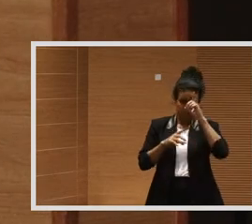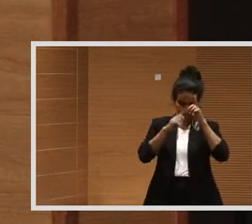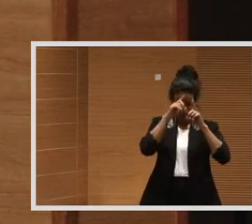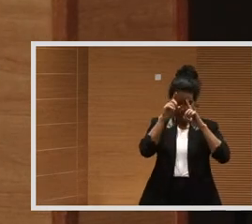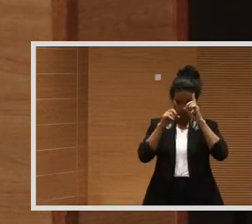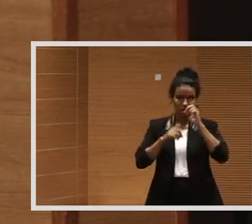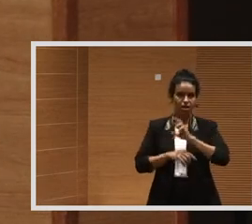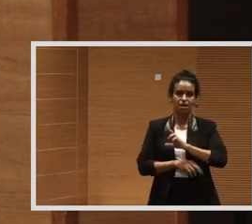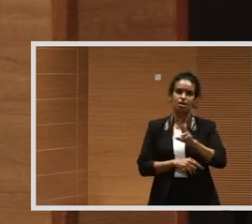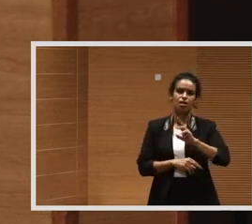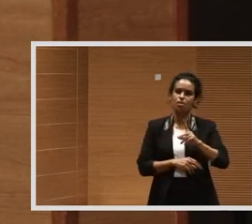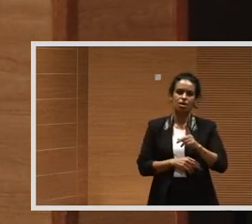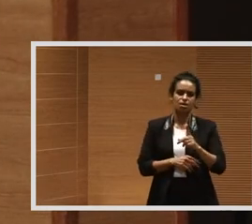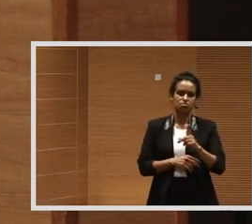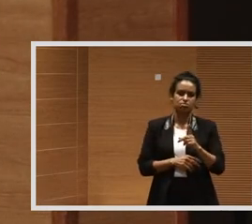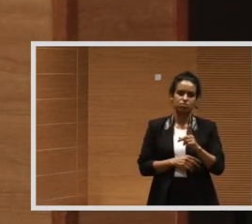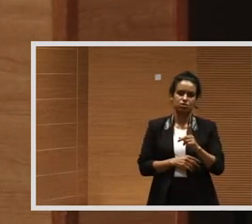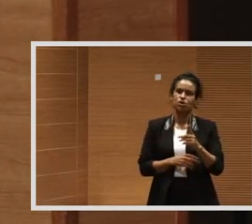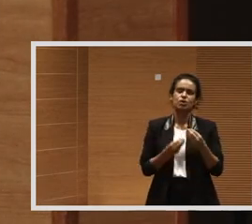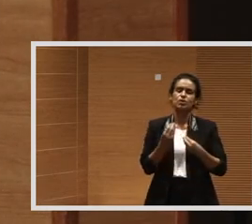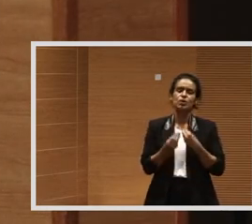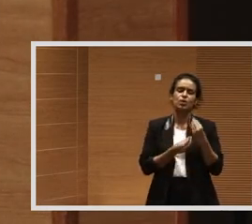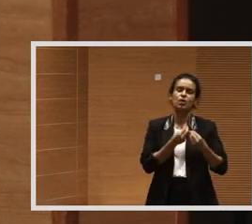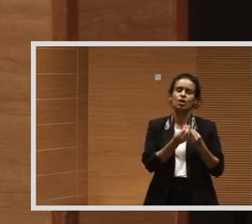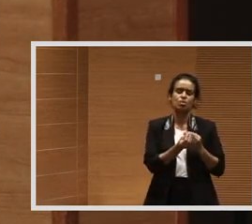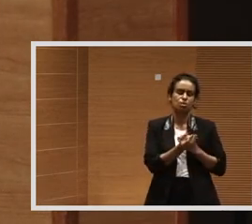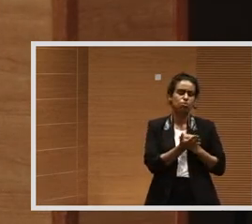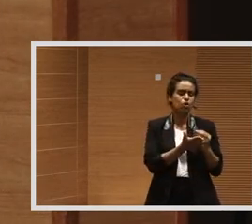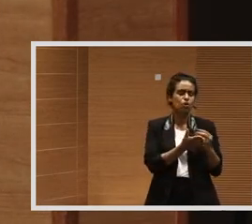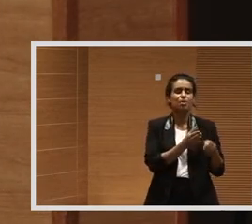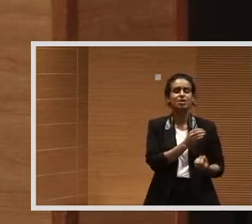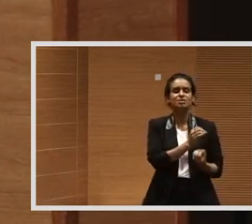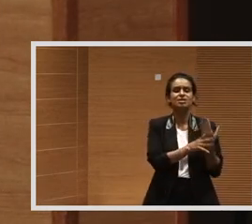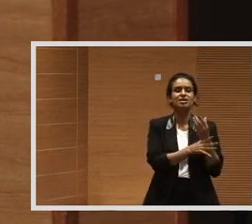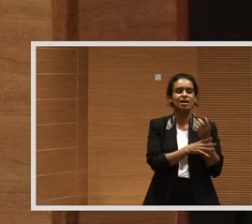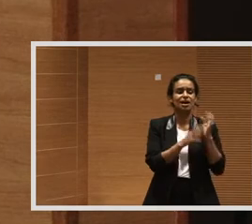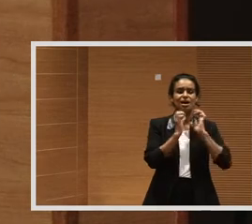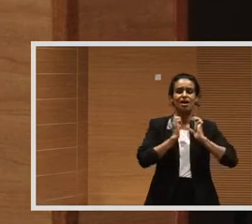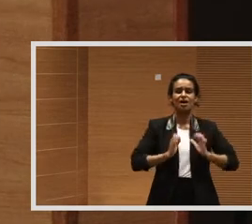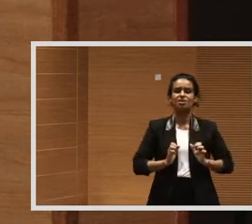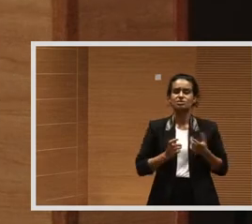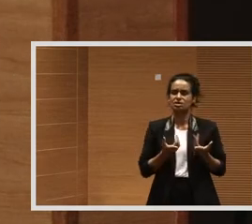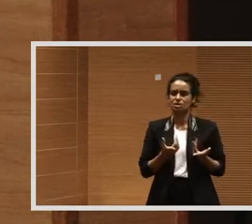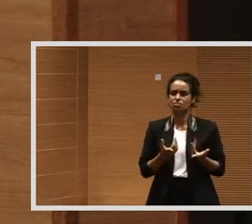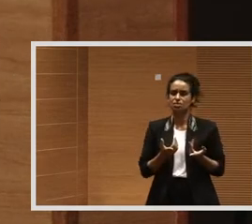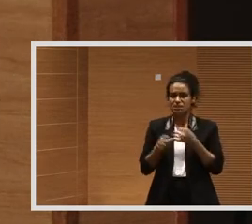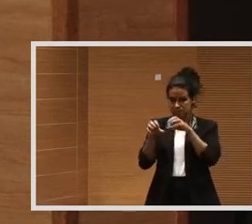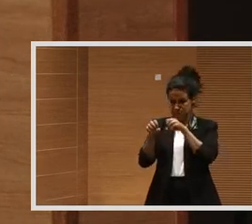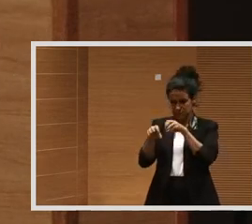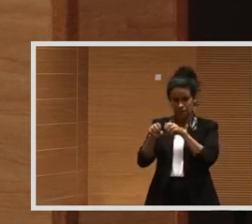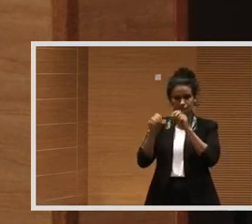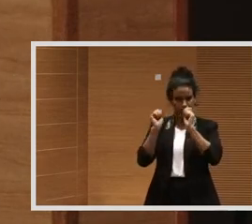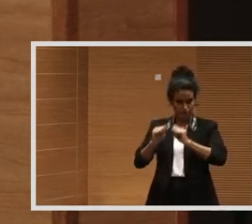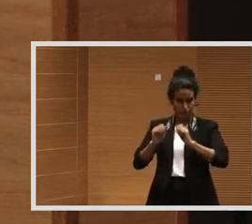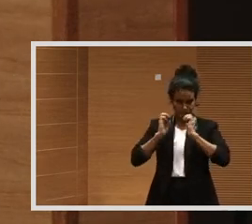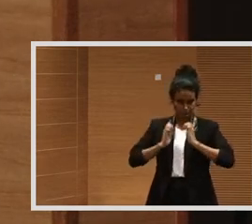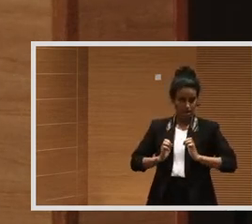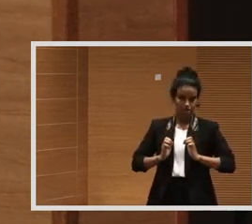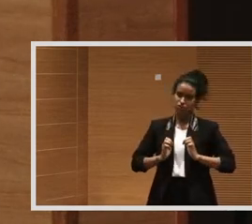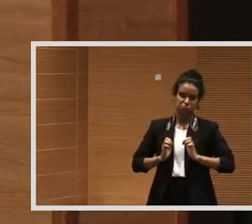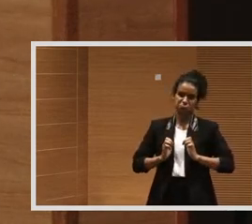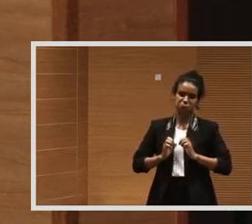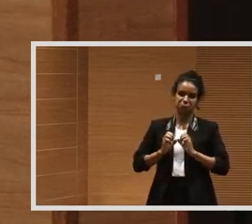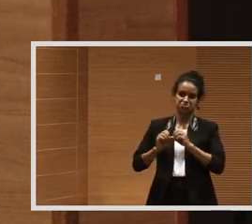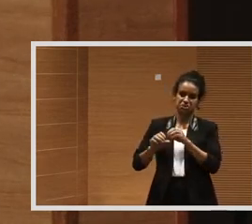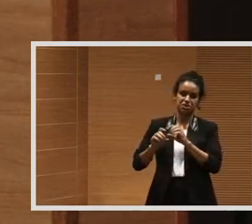dos nossos princípios. E como é que se faz, como é que se ensina? Não se ensina a ética. Não se ensina, se pode falar dela, se